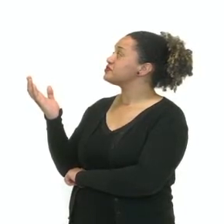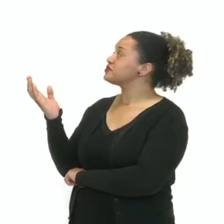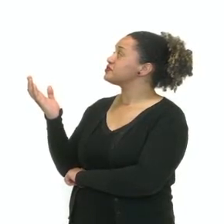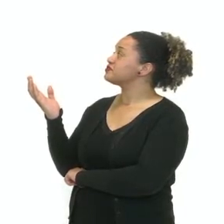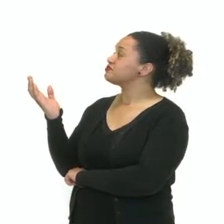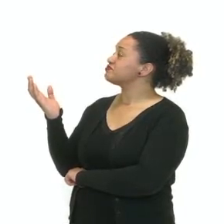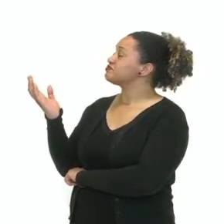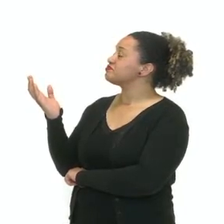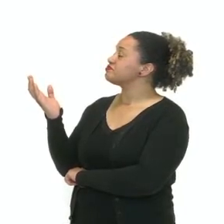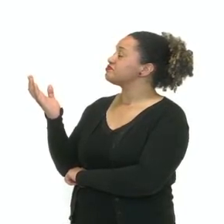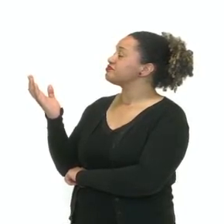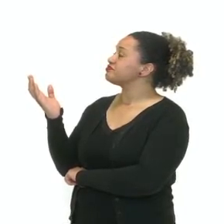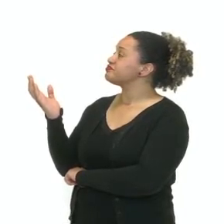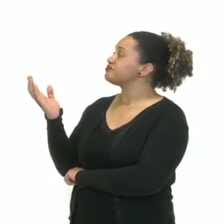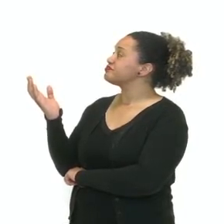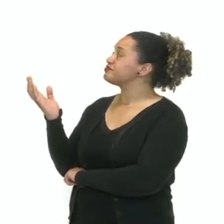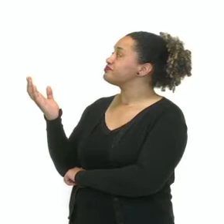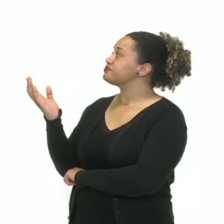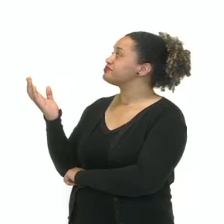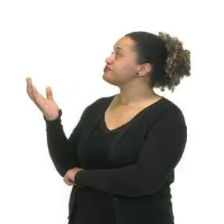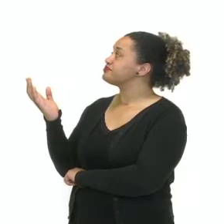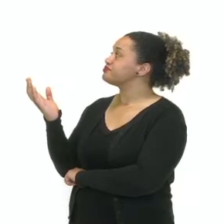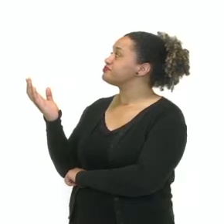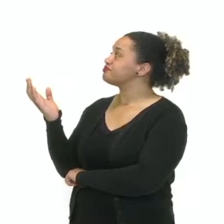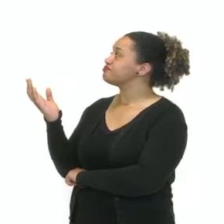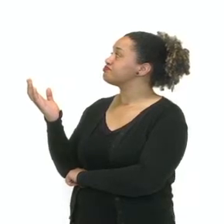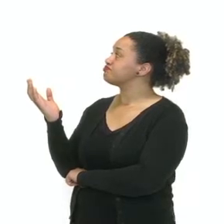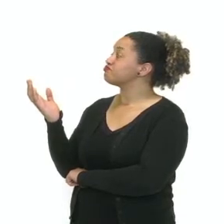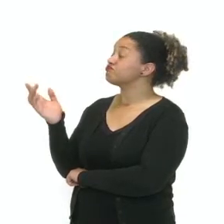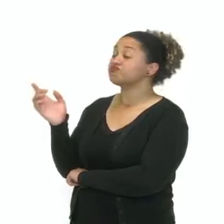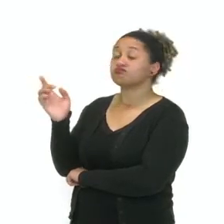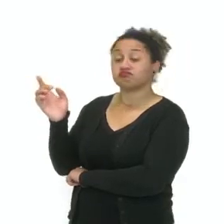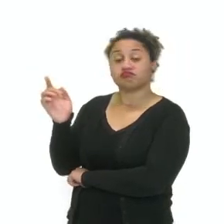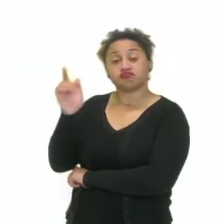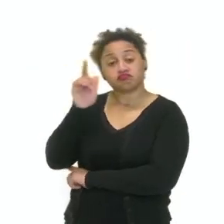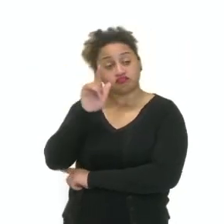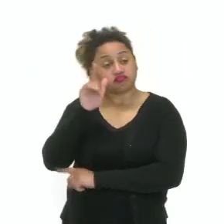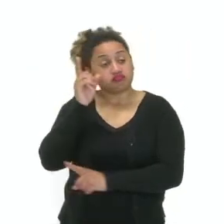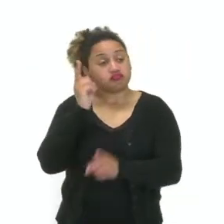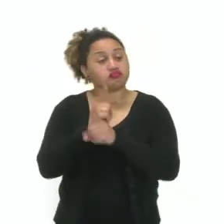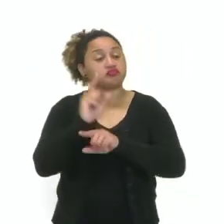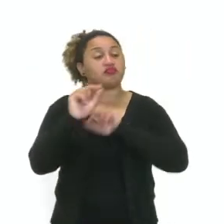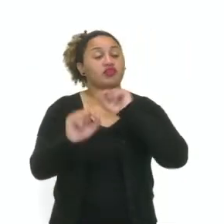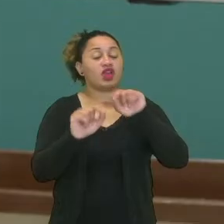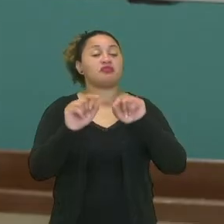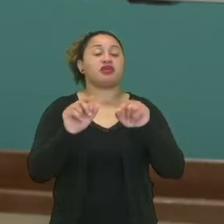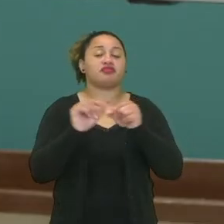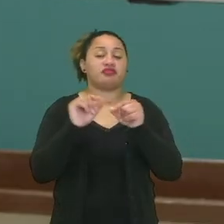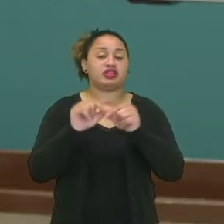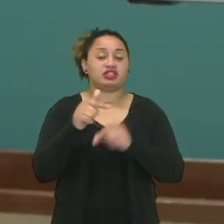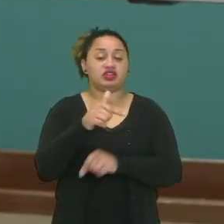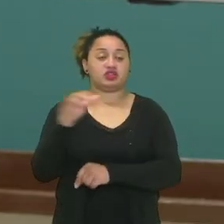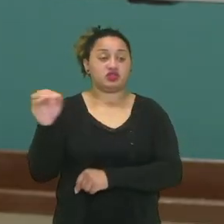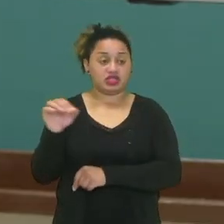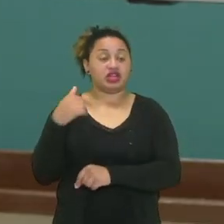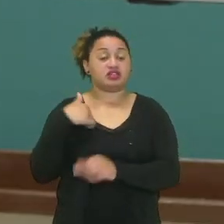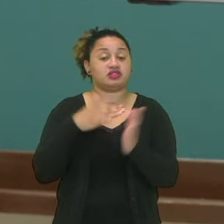8.000, mais os 2.000 de custo fixo, portanto, o custo para fabricar 200 unidades será